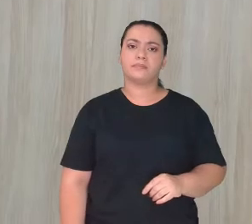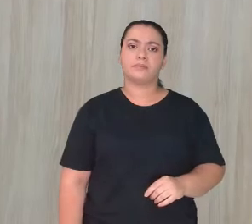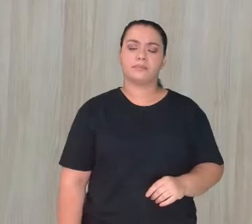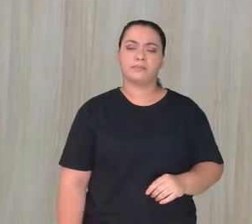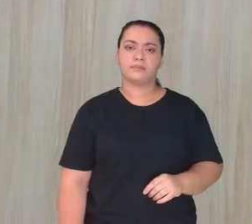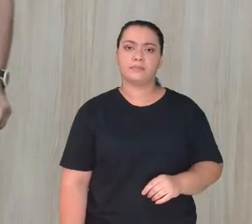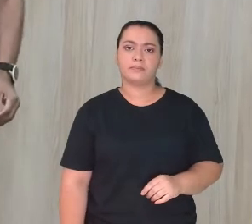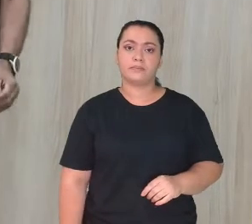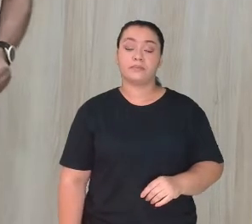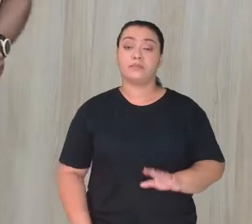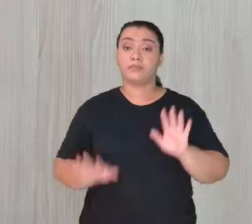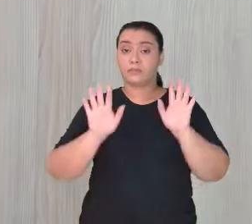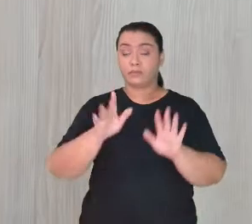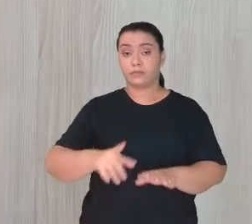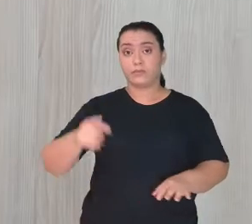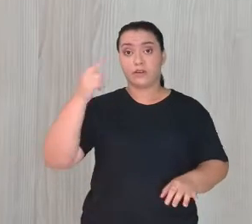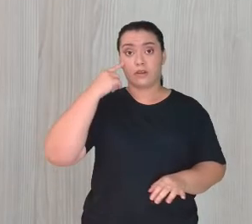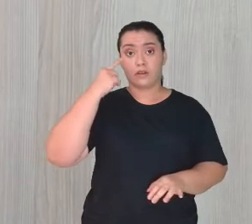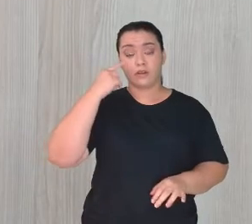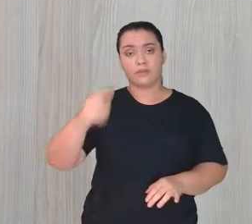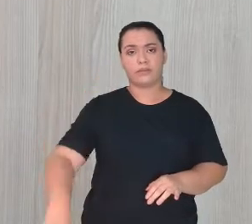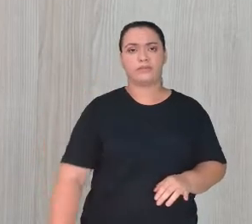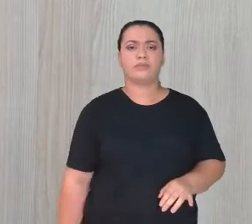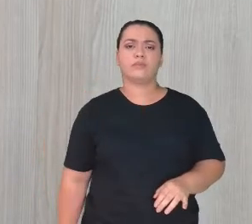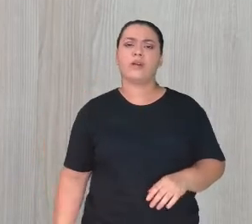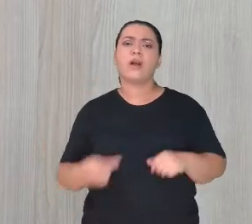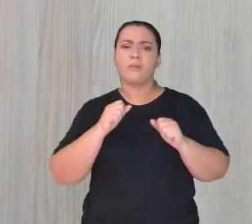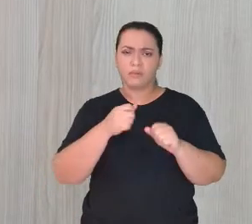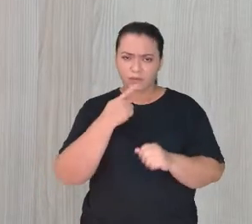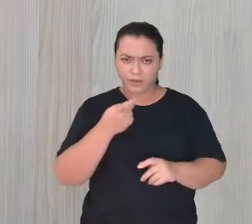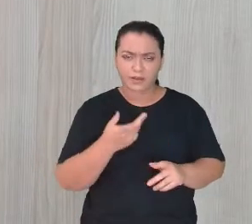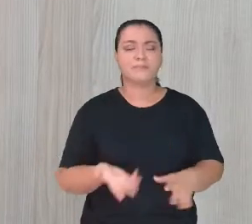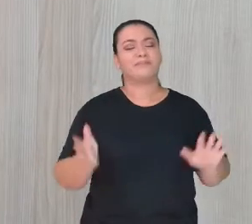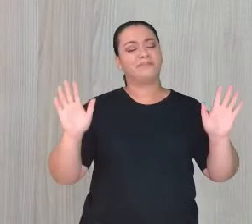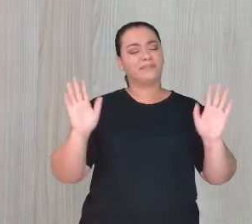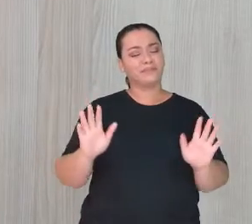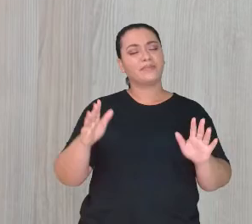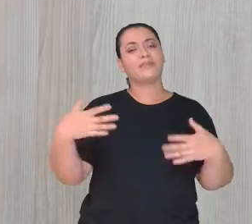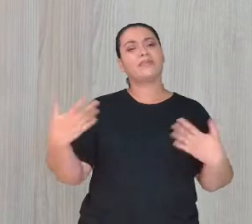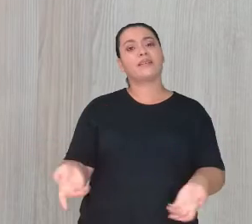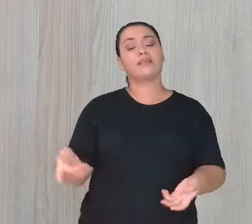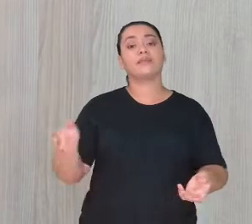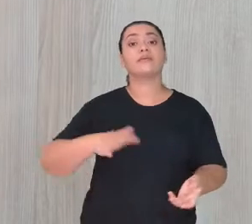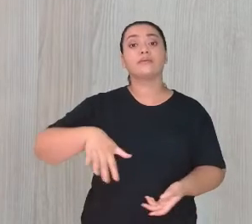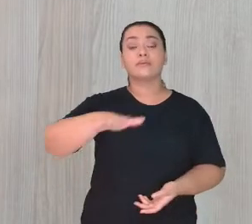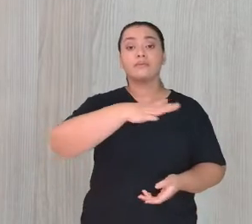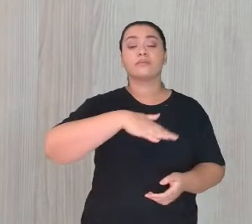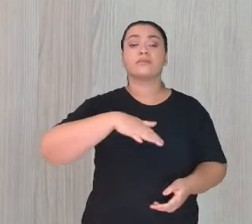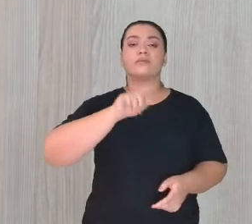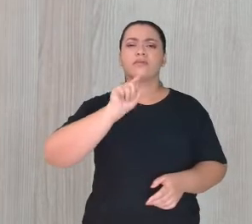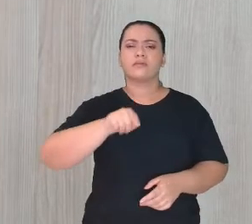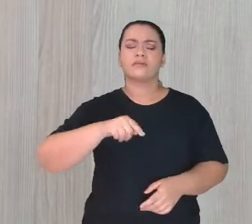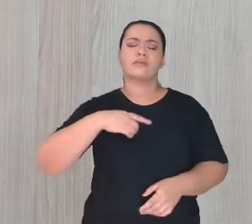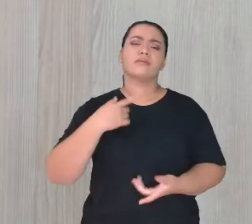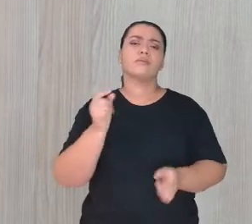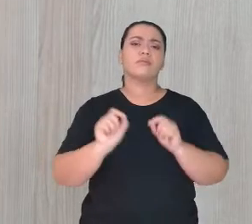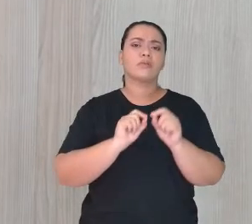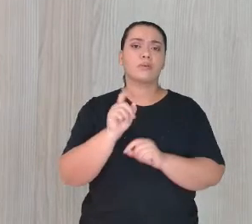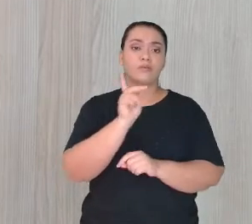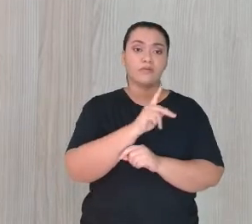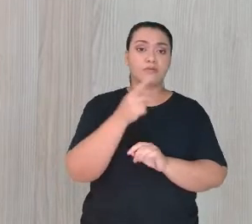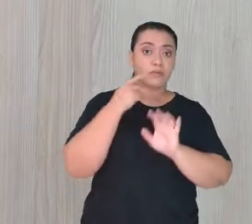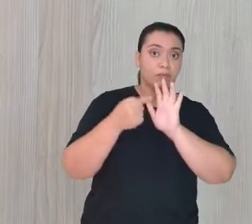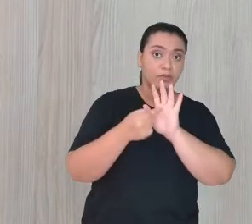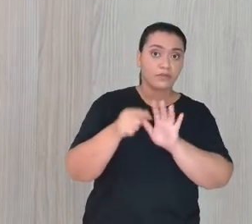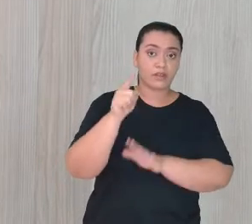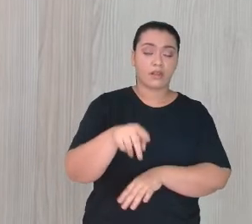é isso? Ó, eu posso falar, né, professor? Pode, fica à vontade. Pessoal, essa ideia que Ricardo traz aqui para a aula de